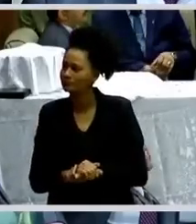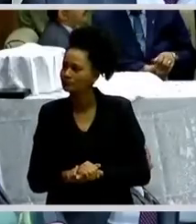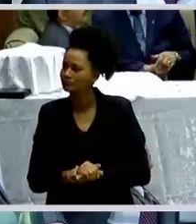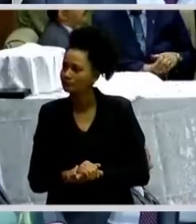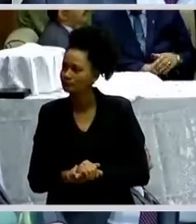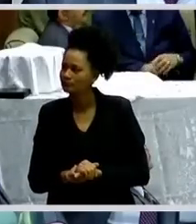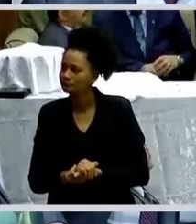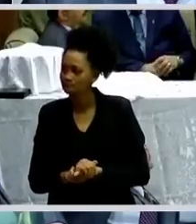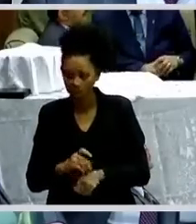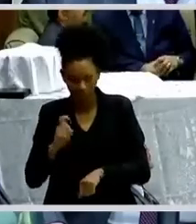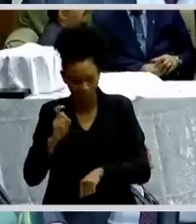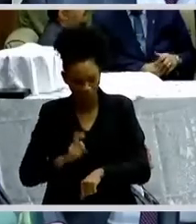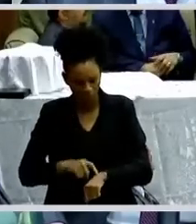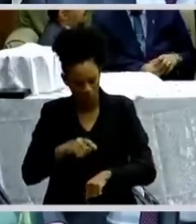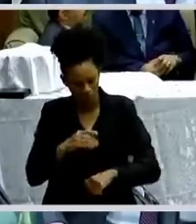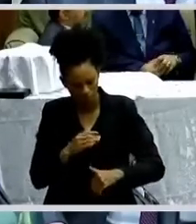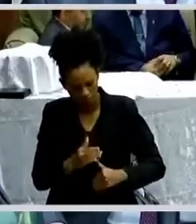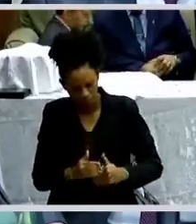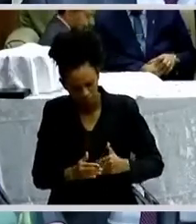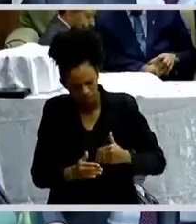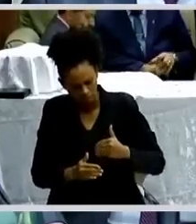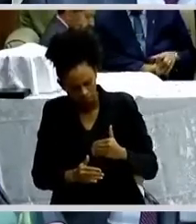O tempo passa.